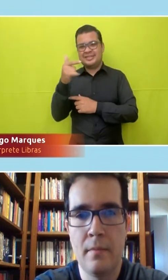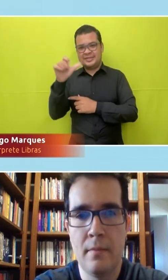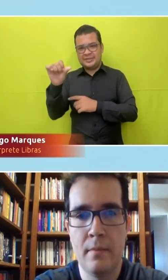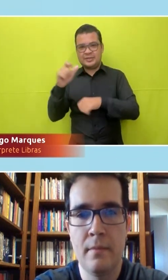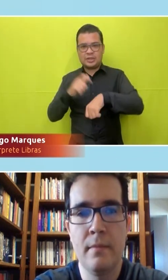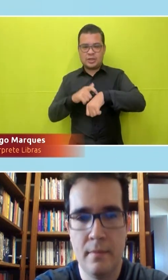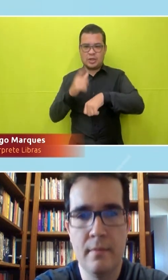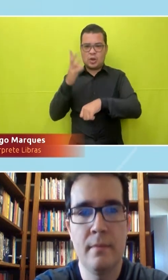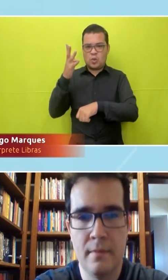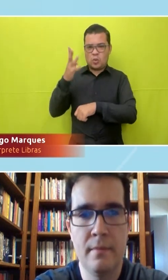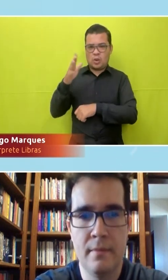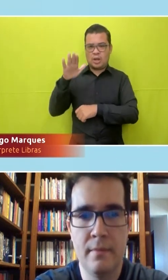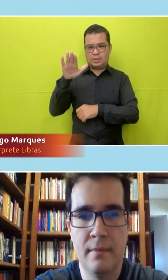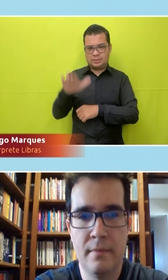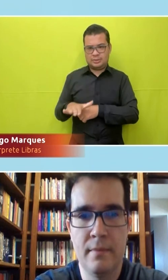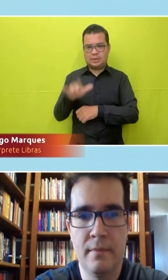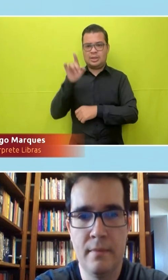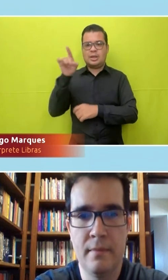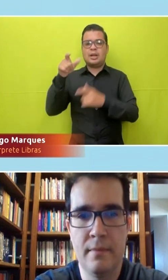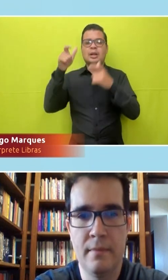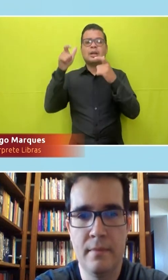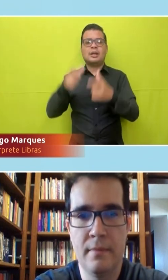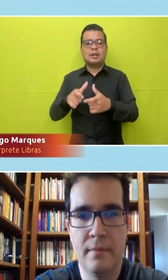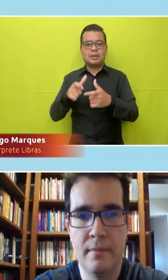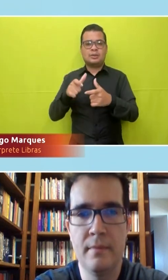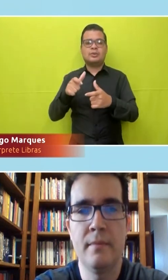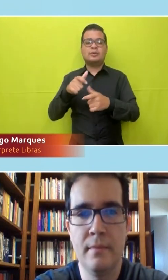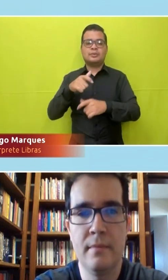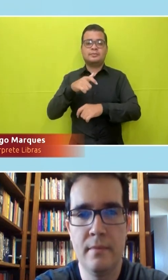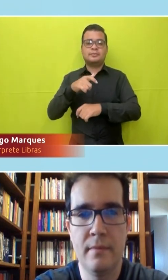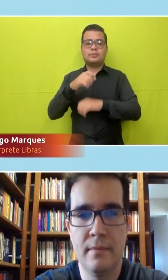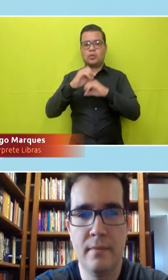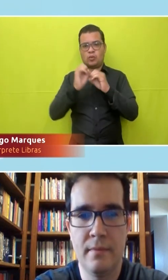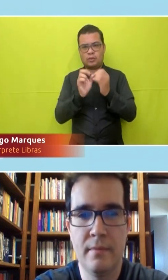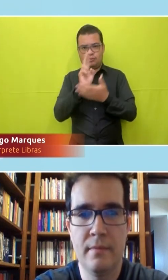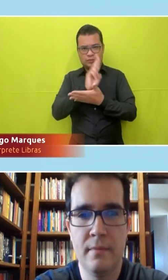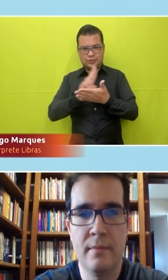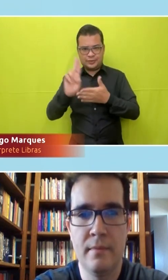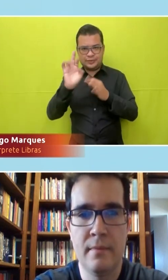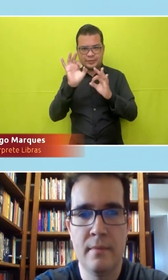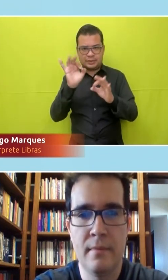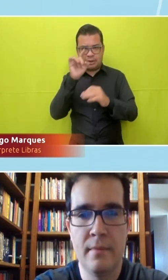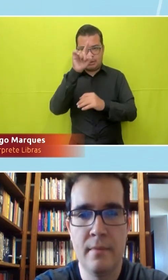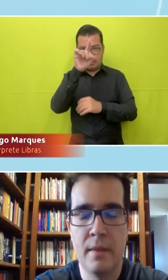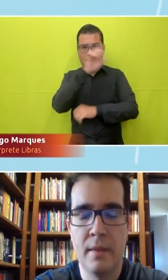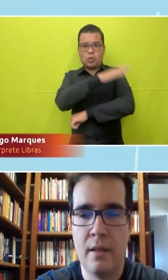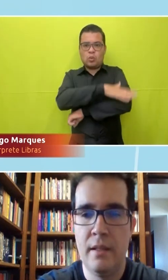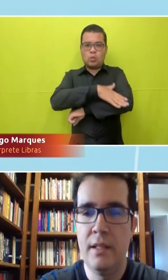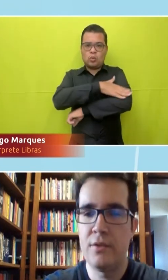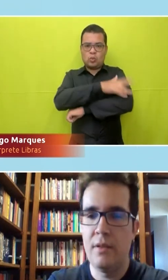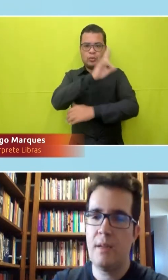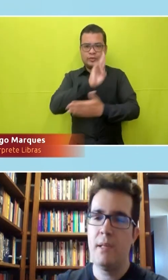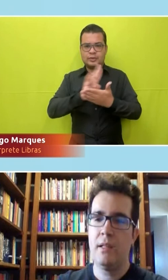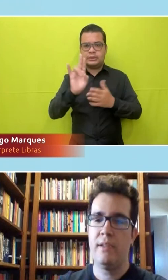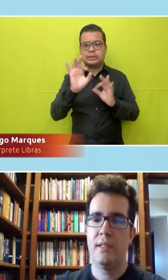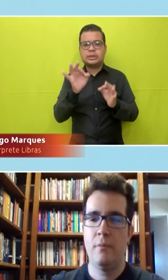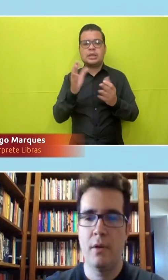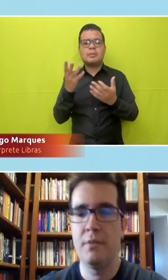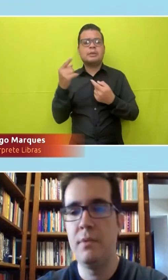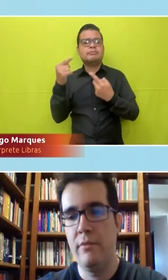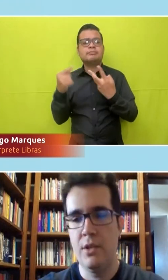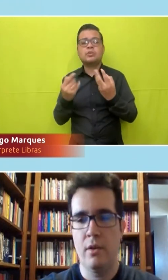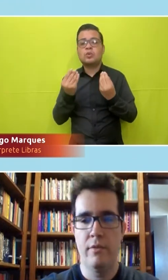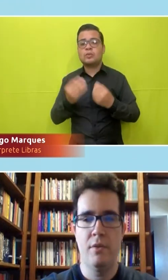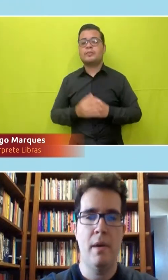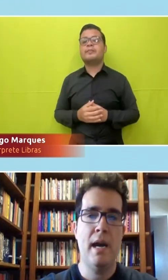Abrigô, no setor universitário. Sei que tem outras atrações além do lançamento. Como é que vai ser? Isso, o lançamento vai ser no